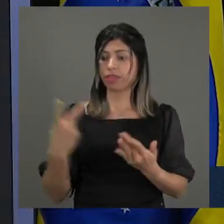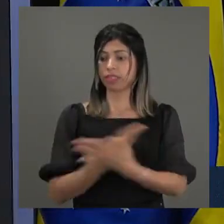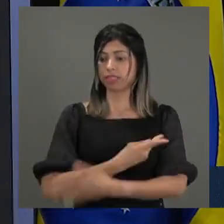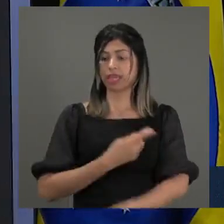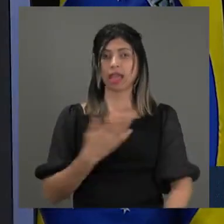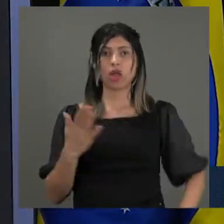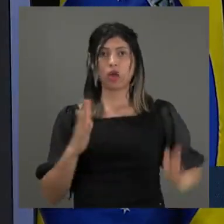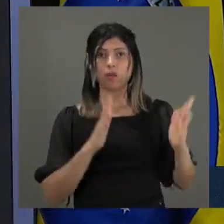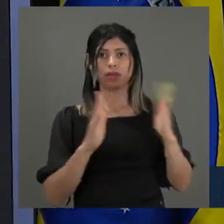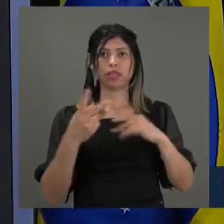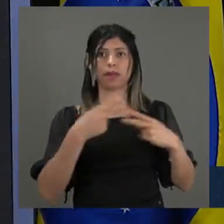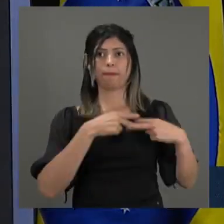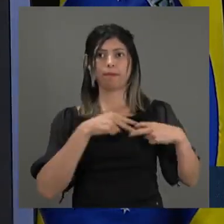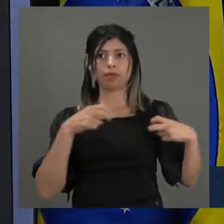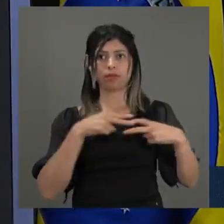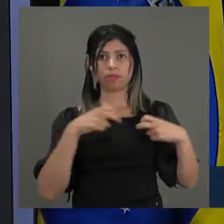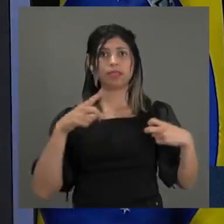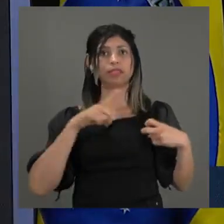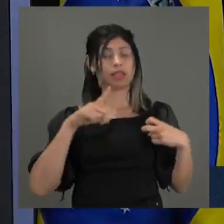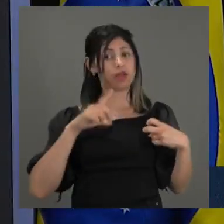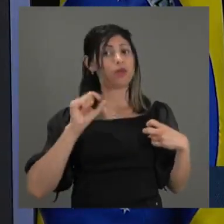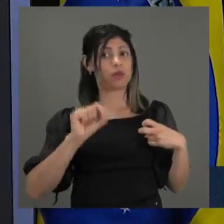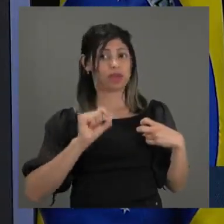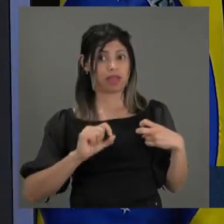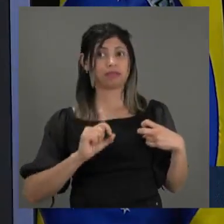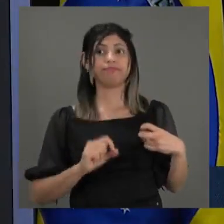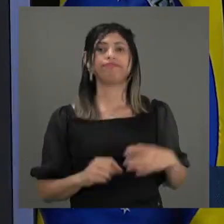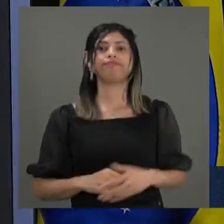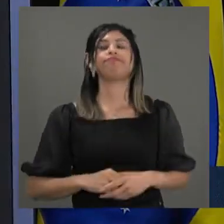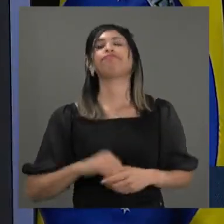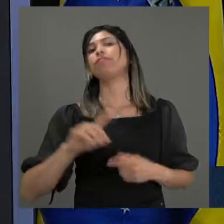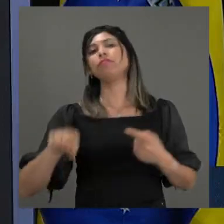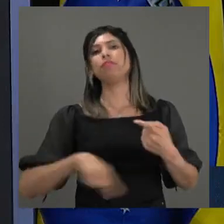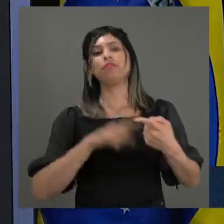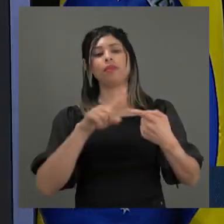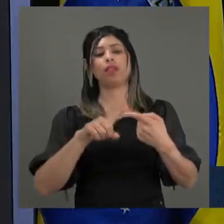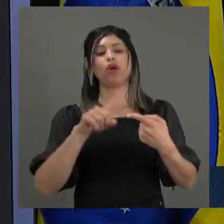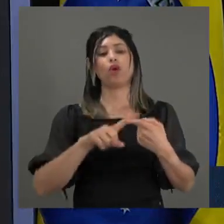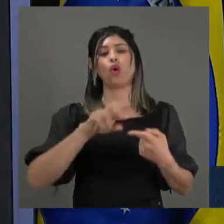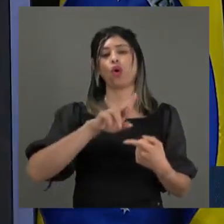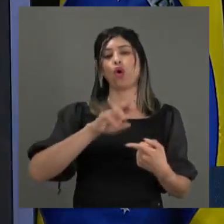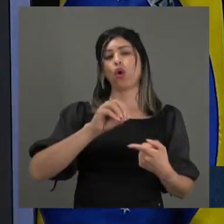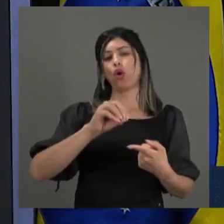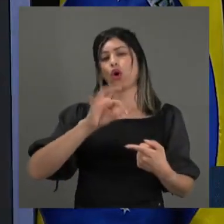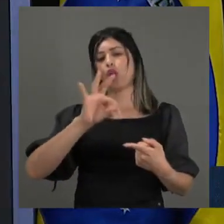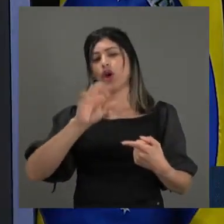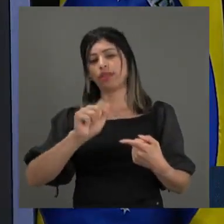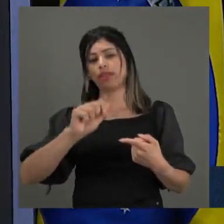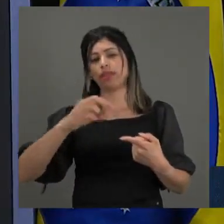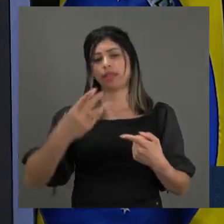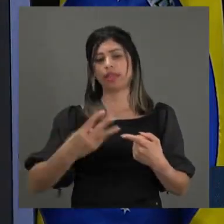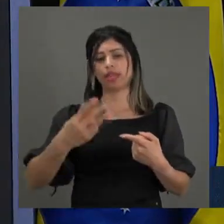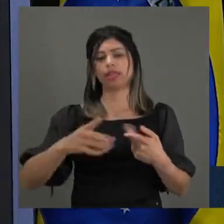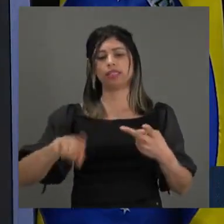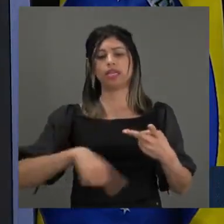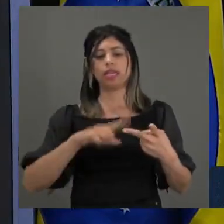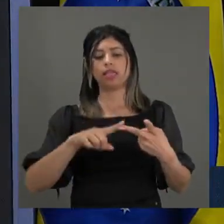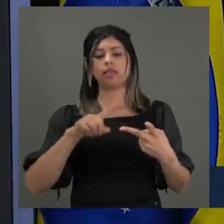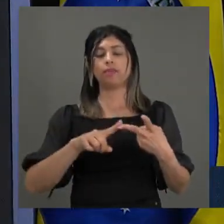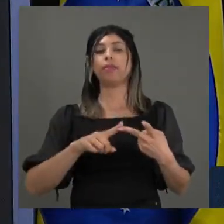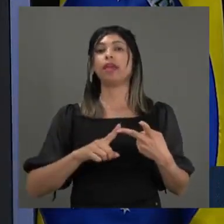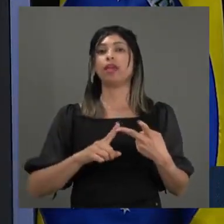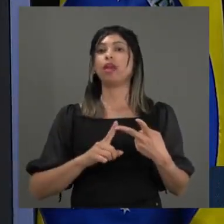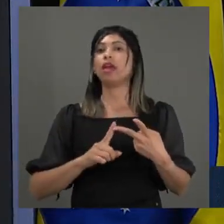Petrobras definitivamente vier investir, que são eles Rota 3 e o Pão de Açúcar no Rio de